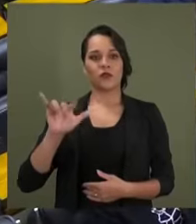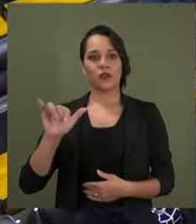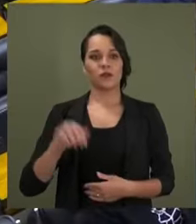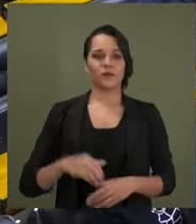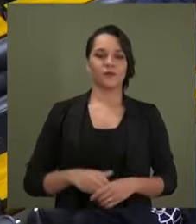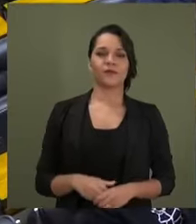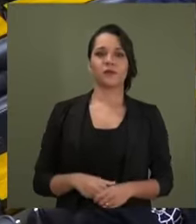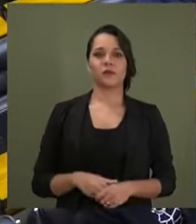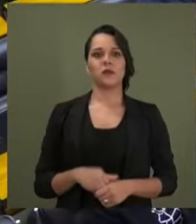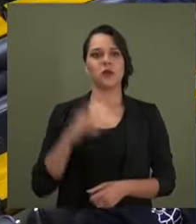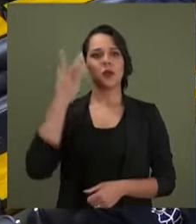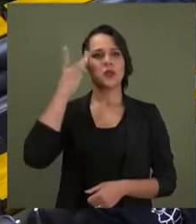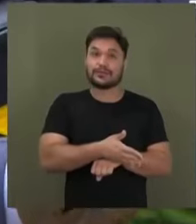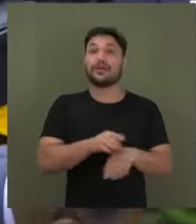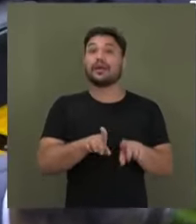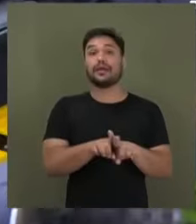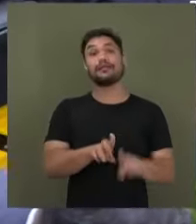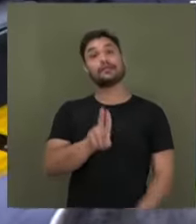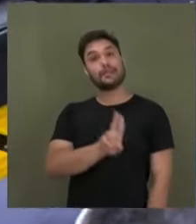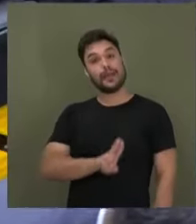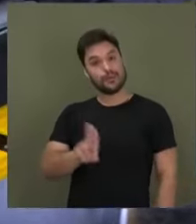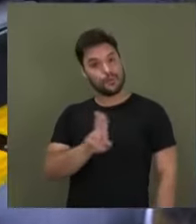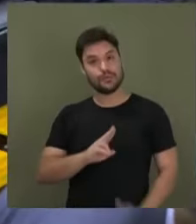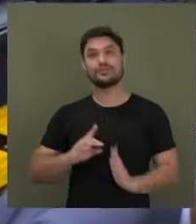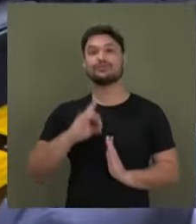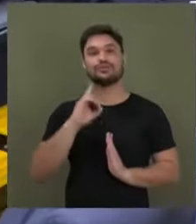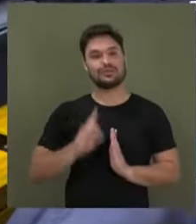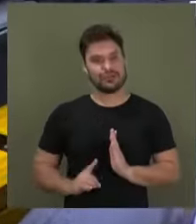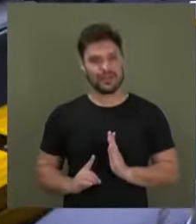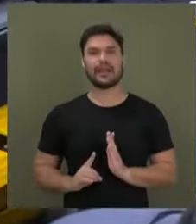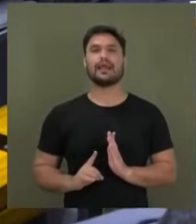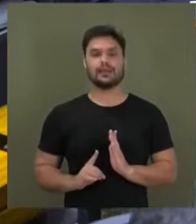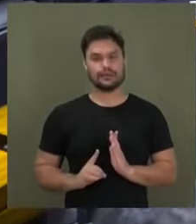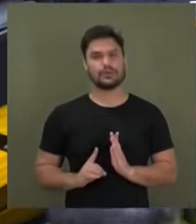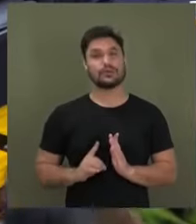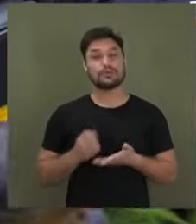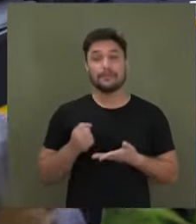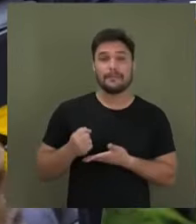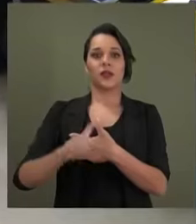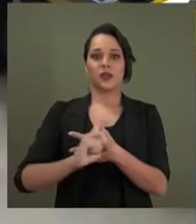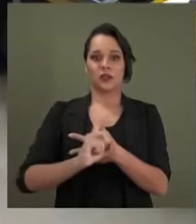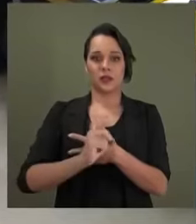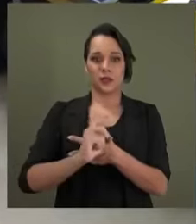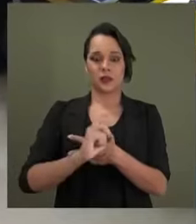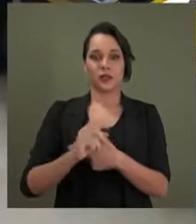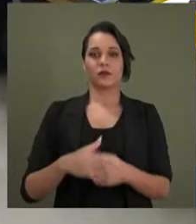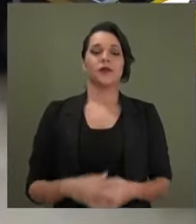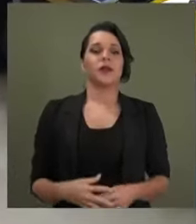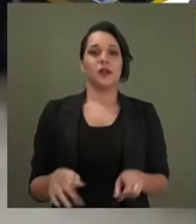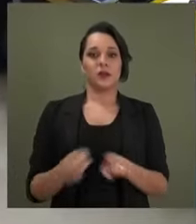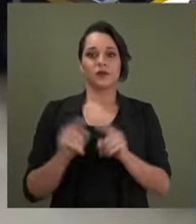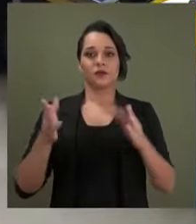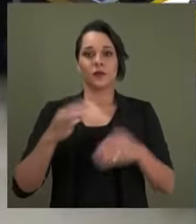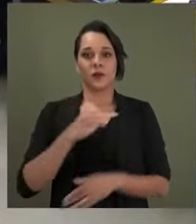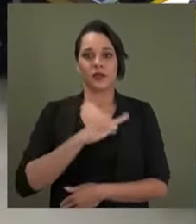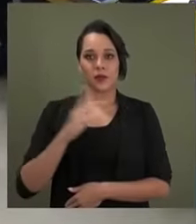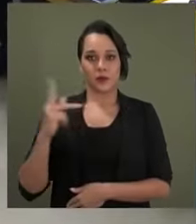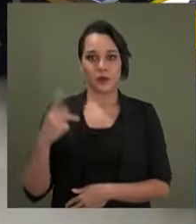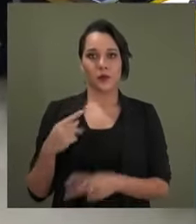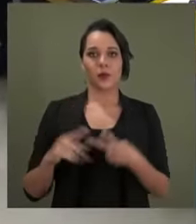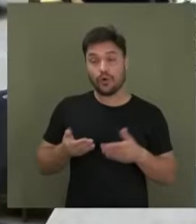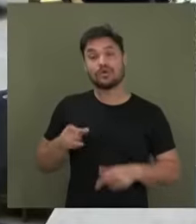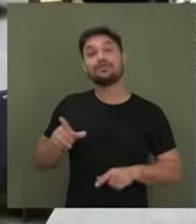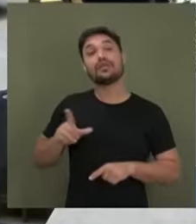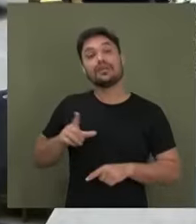aposentados do STJ representantes de outros tribunais superiores e do sistema de Justiça de diversos